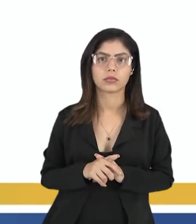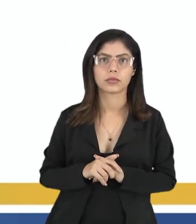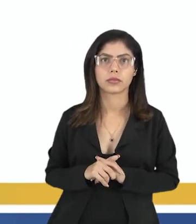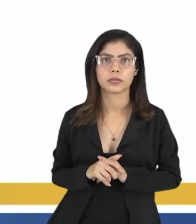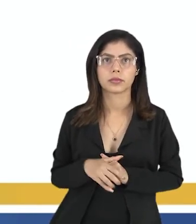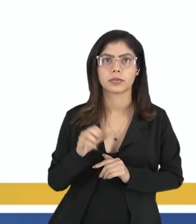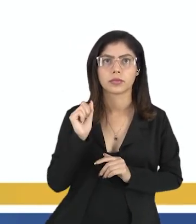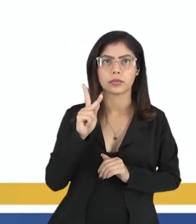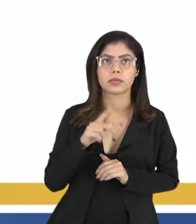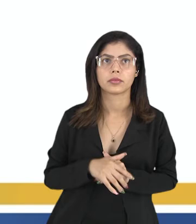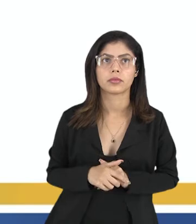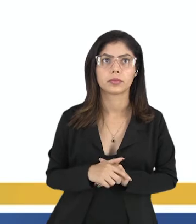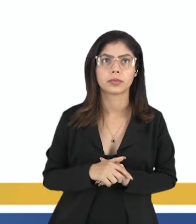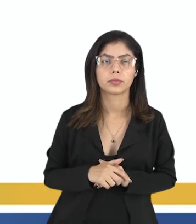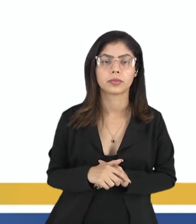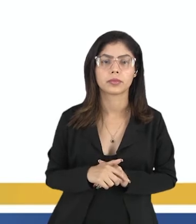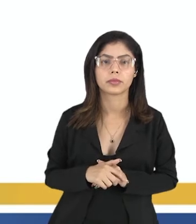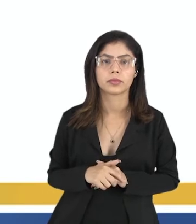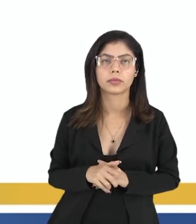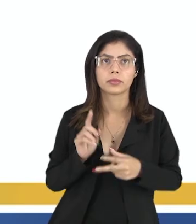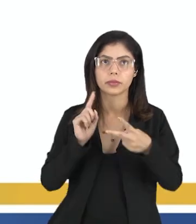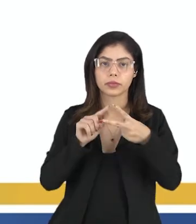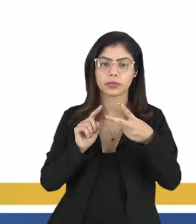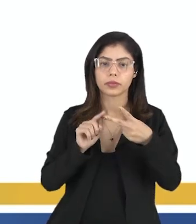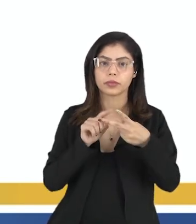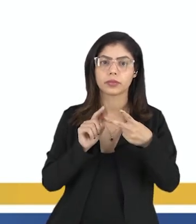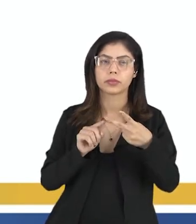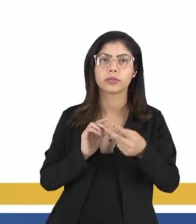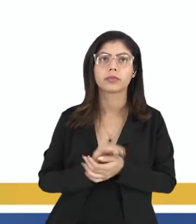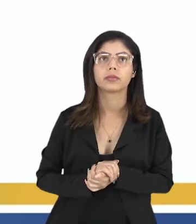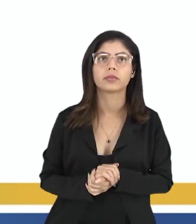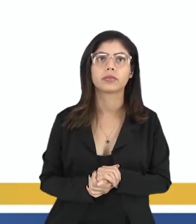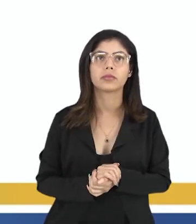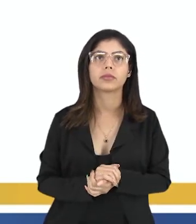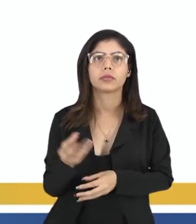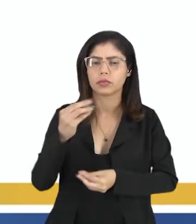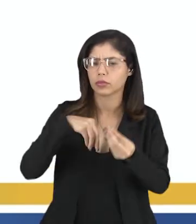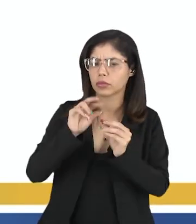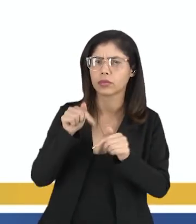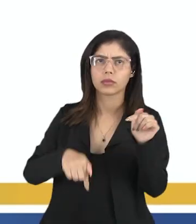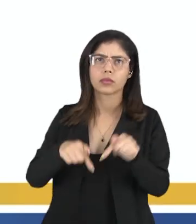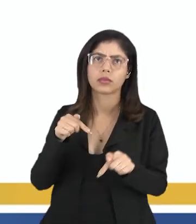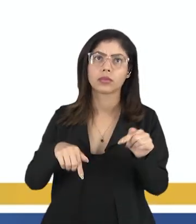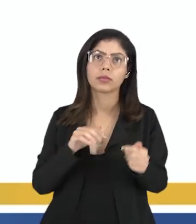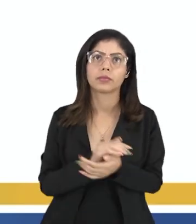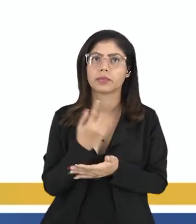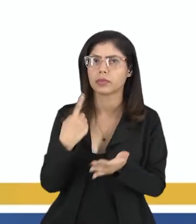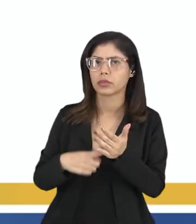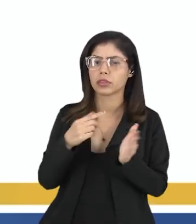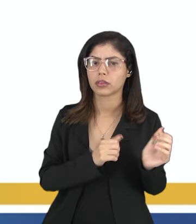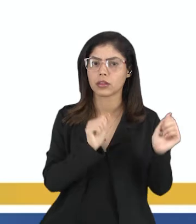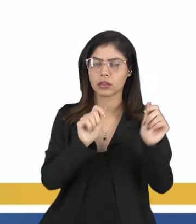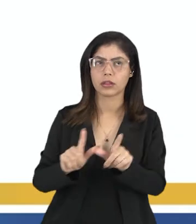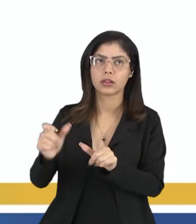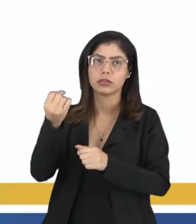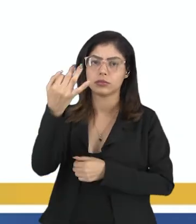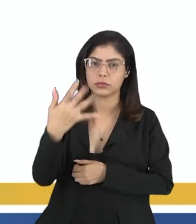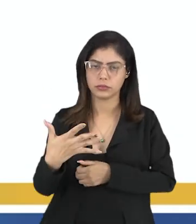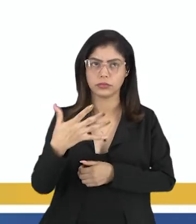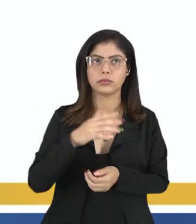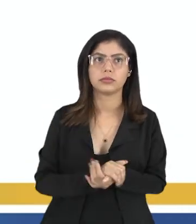A, ok? Questão 2. Acerca de uma reação química, considere as